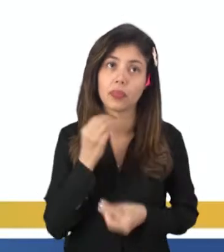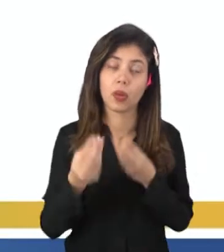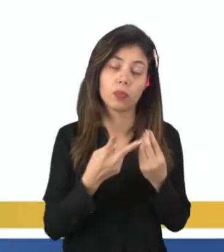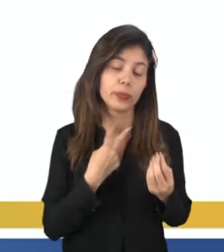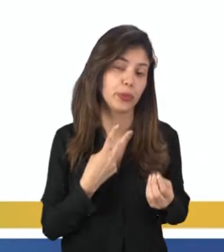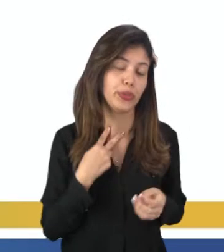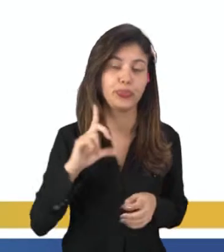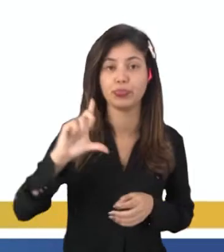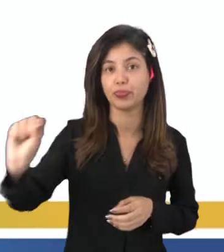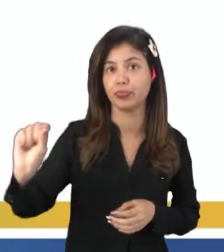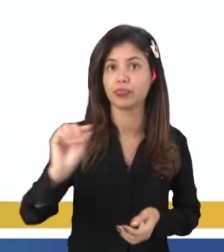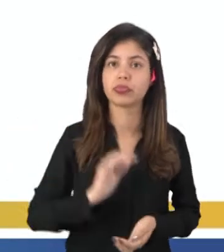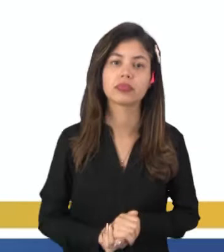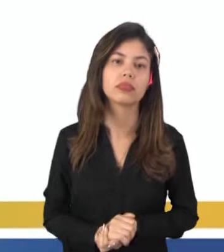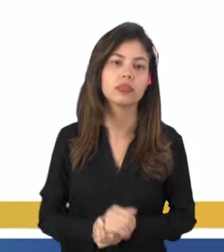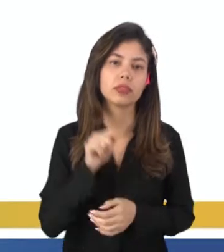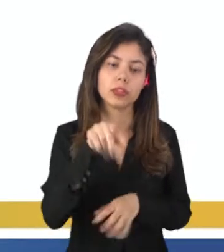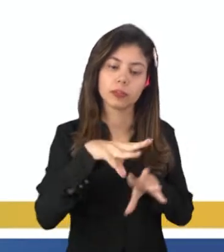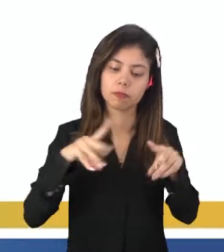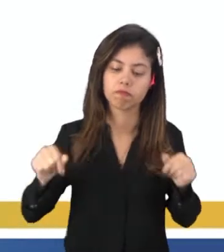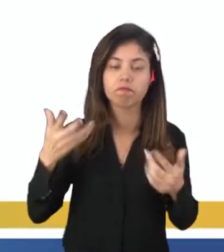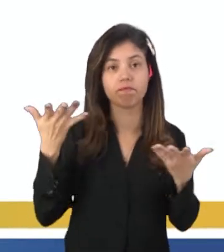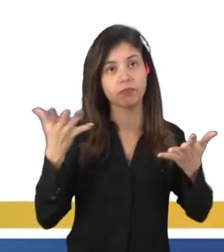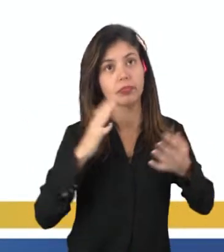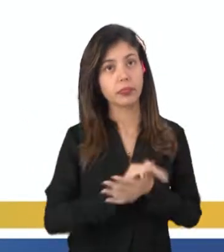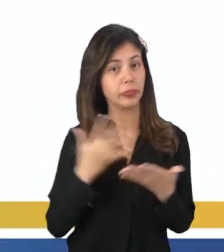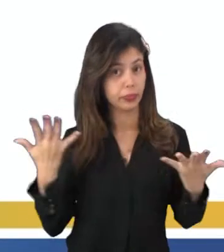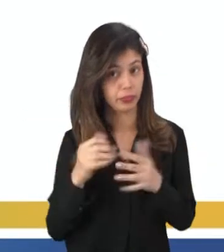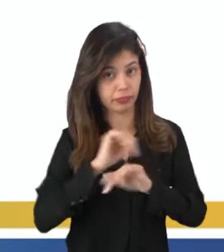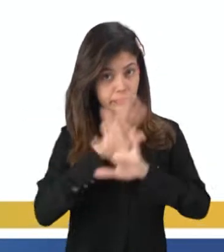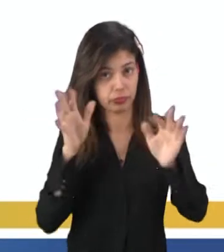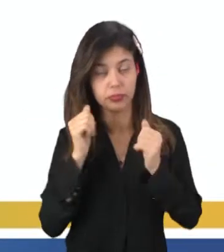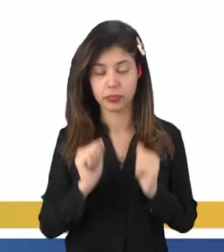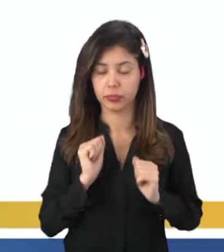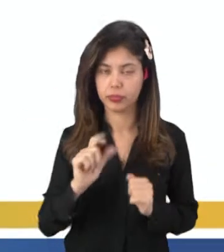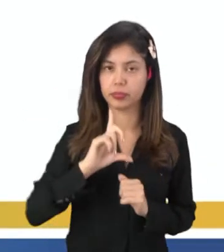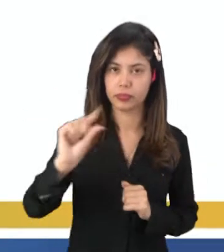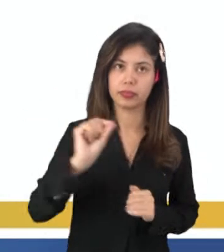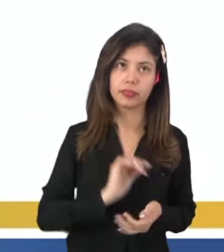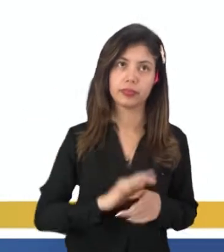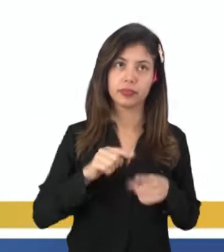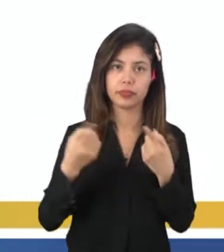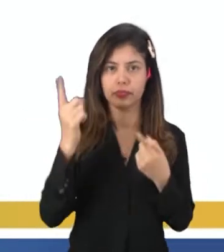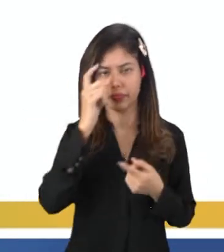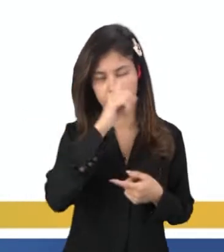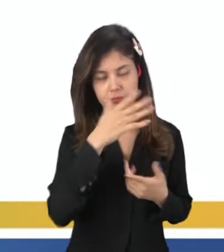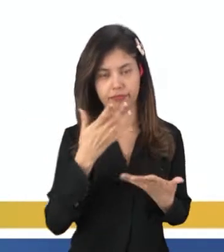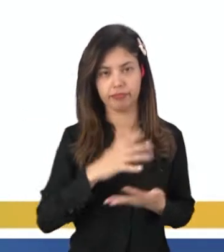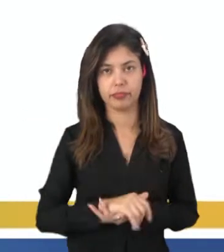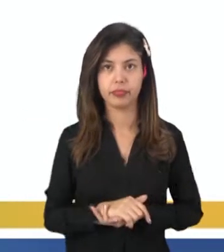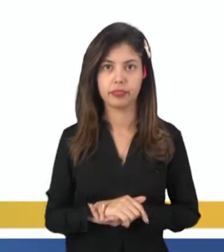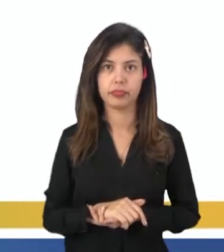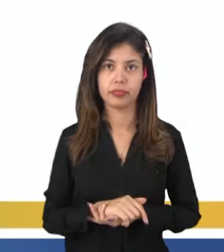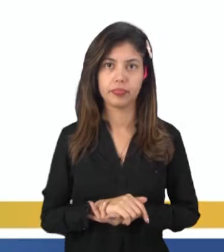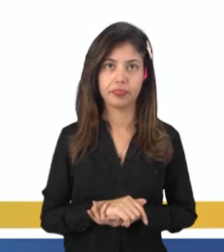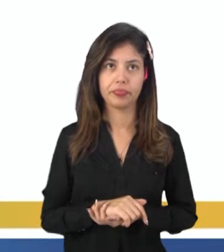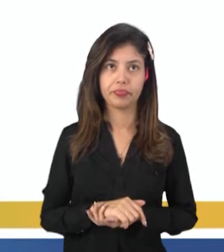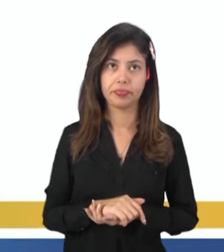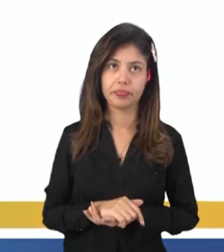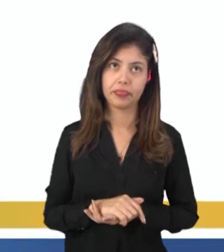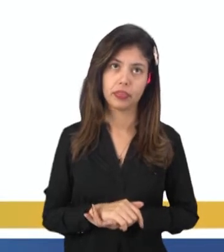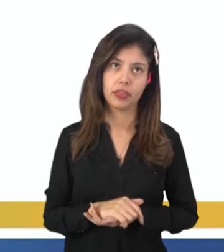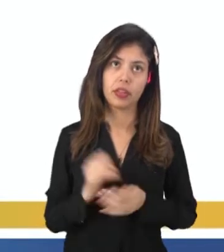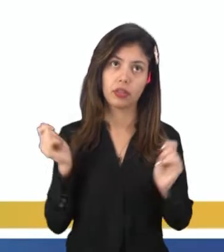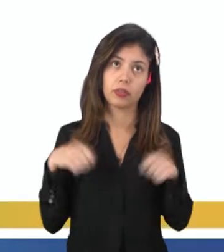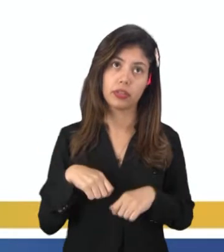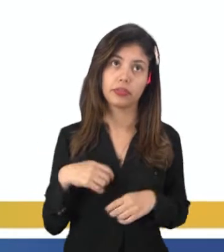podiam sair dessa terra, né? Hoje, claro que uma árvore pode sair, mas muita dificuldade, né? Se ela for muito grande, nem é possível